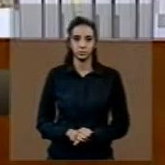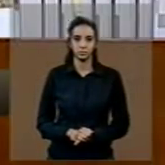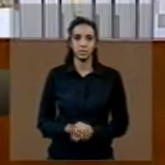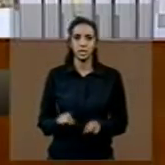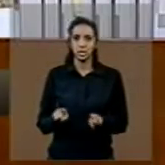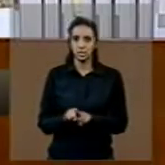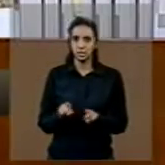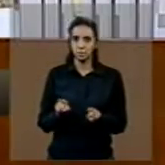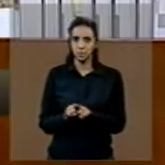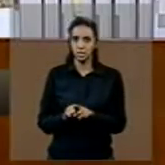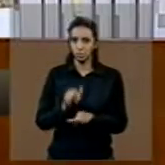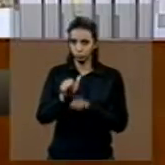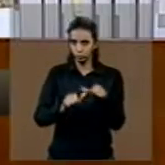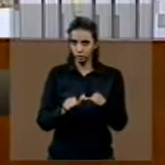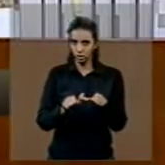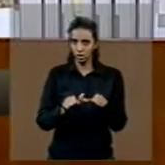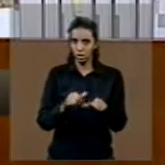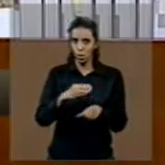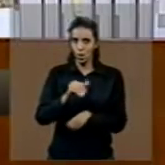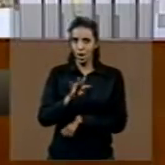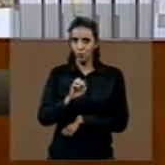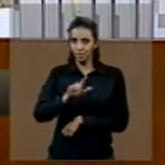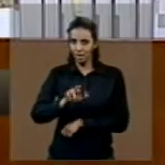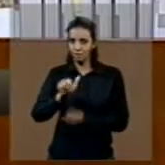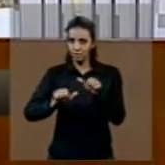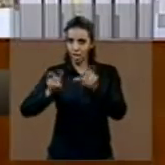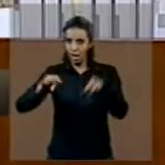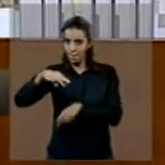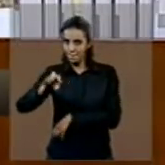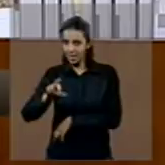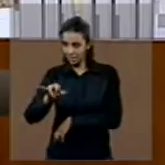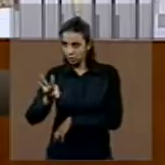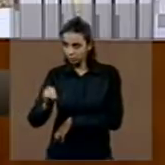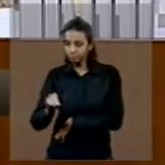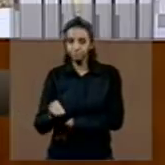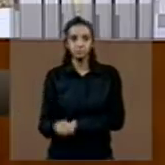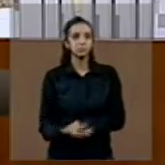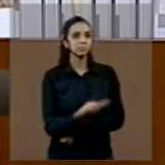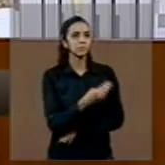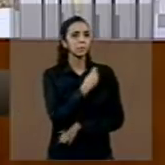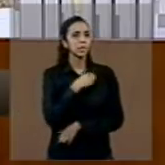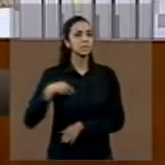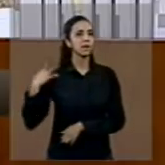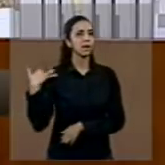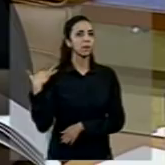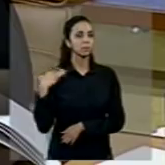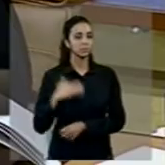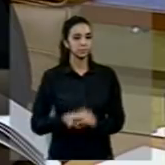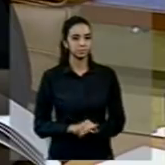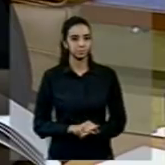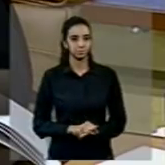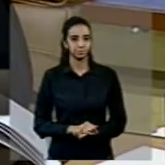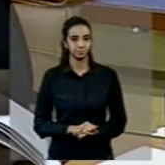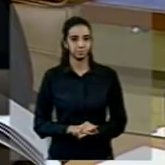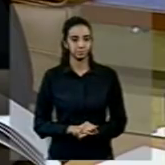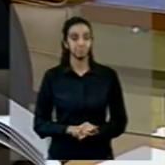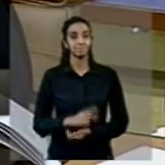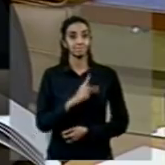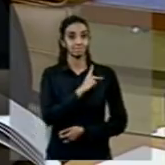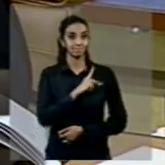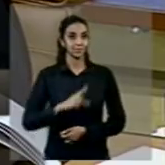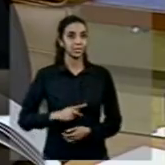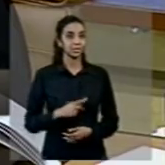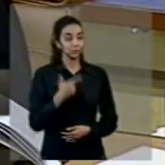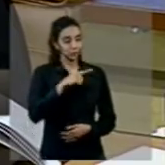Inclusive na conversão. Julgamento de mérito, tal qual já o fizera o ministro Alexandre de Moraes. Como vota a ministra Carmen Lúcia? Presidente, mais uma vez eu agradeço a gentileza de